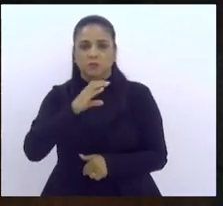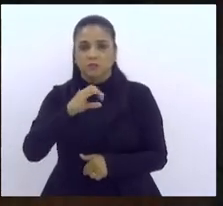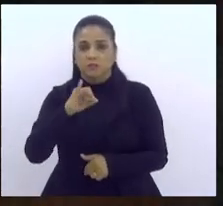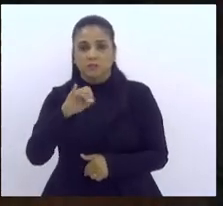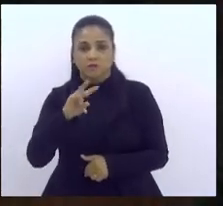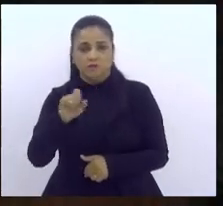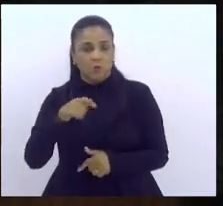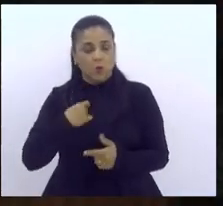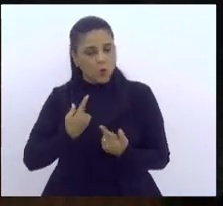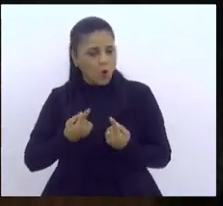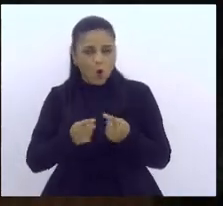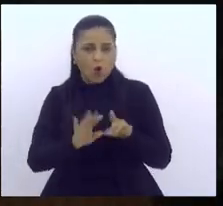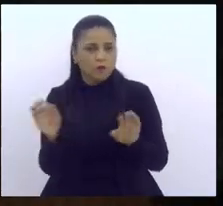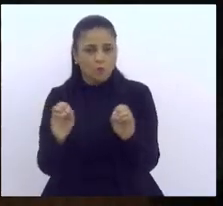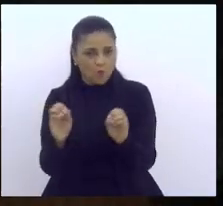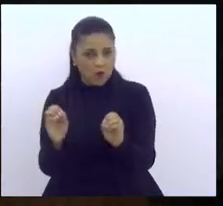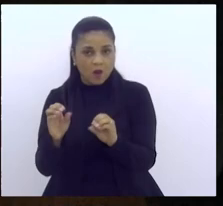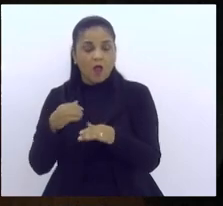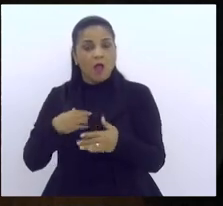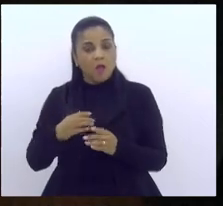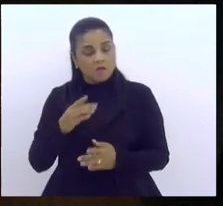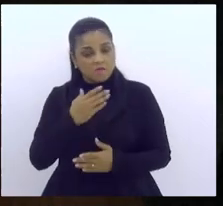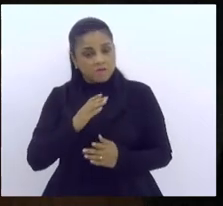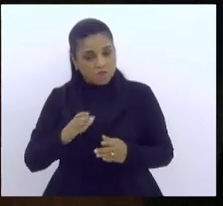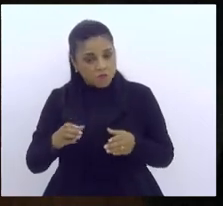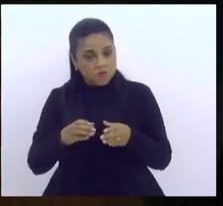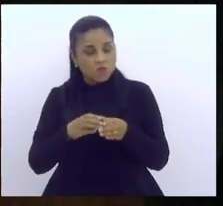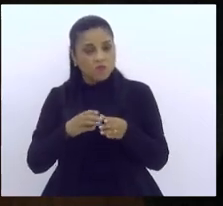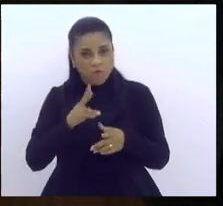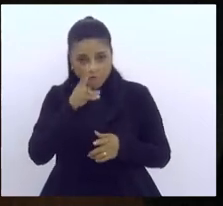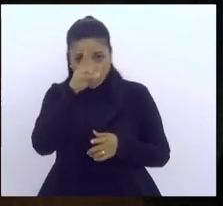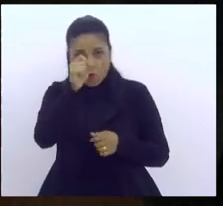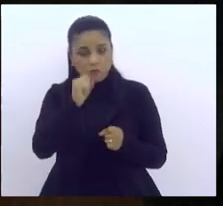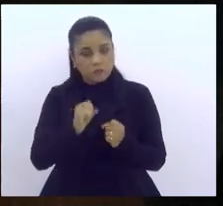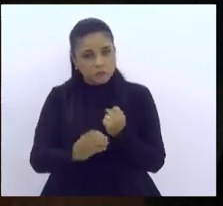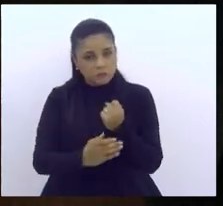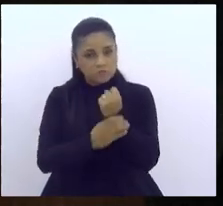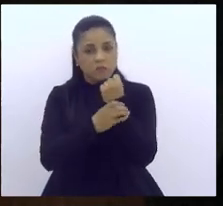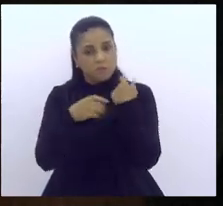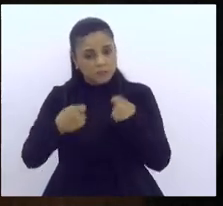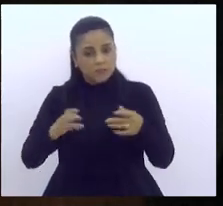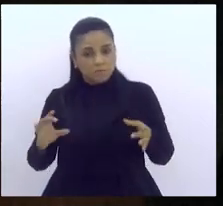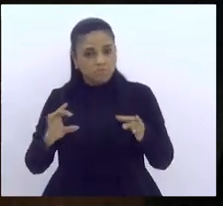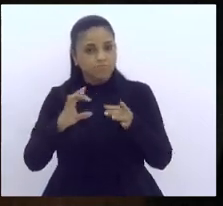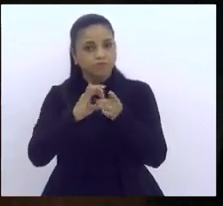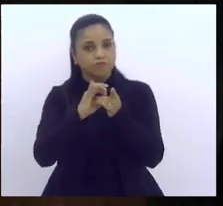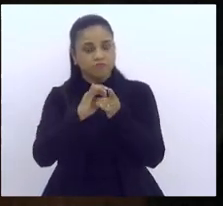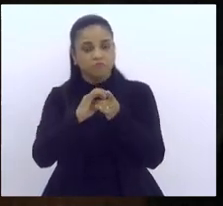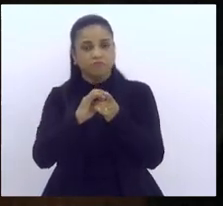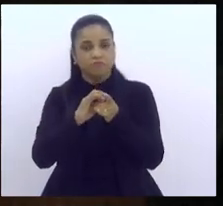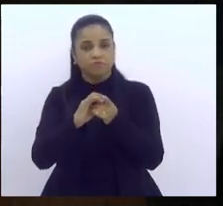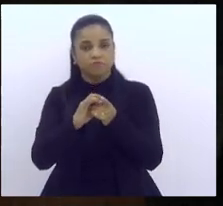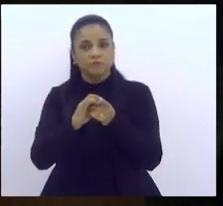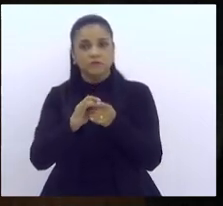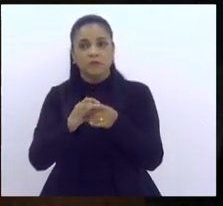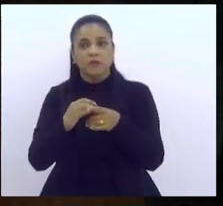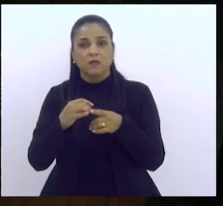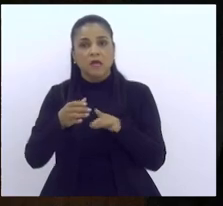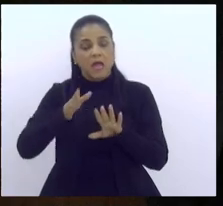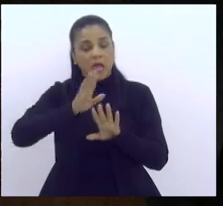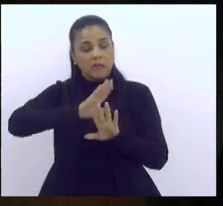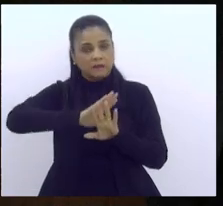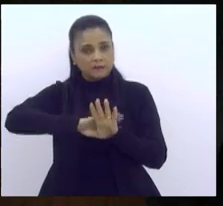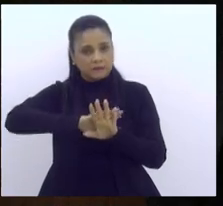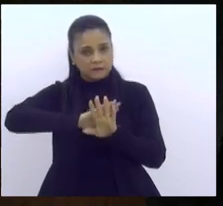mudança, ao contrário, as forças de segurança devem se oxigenar. Agora, muito se fala que por trás dos